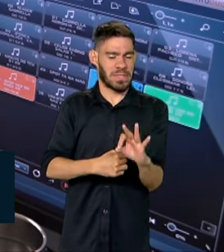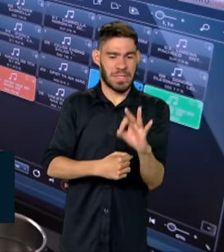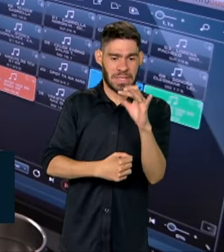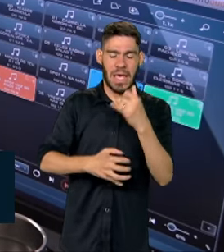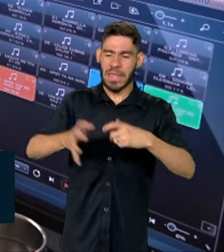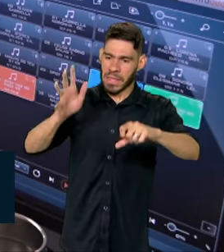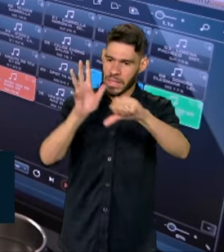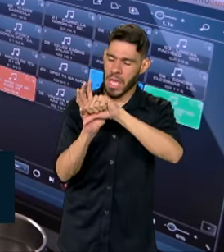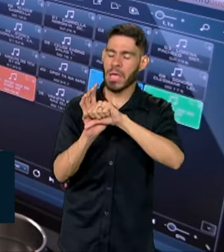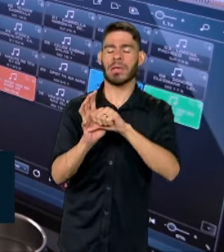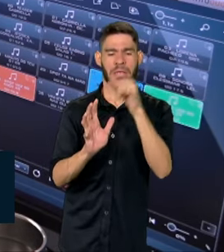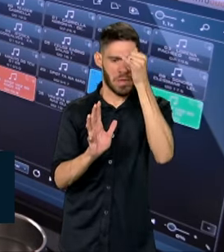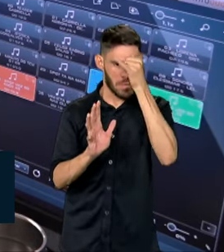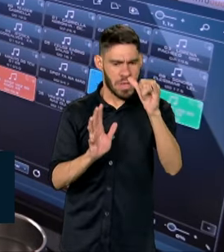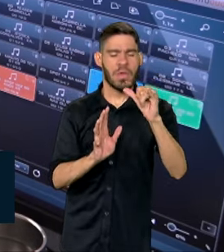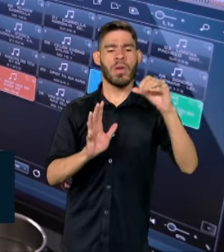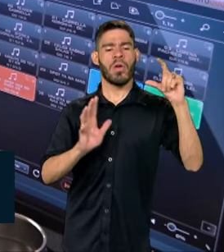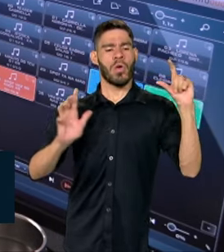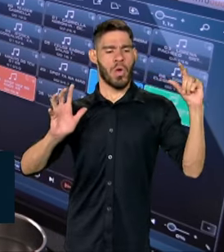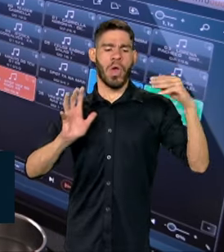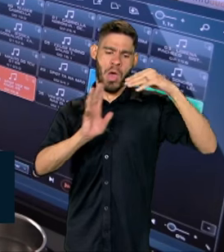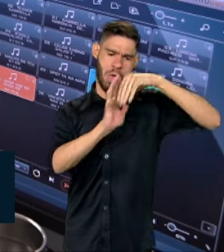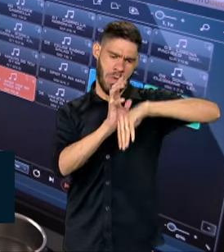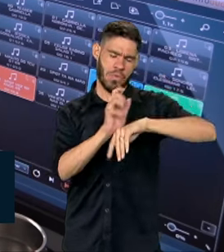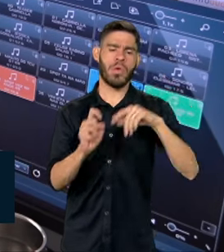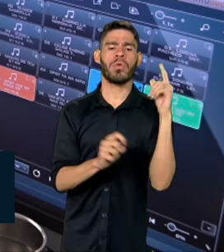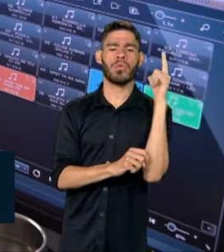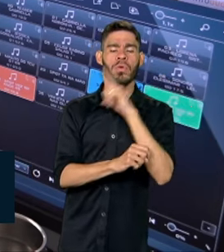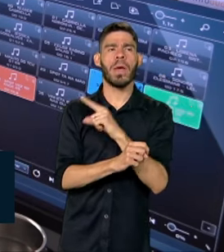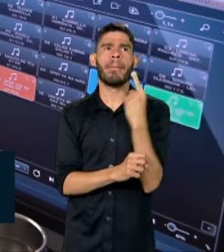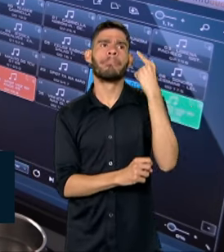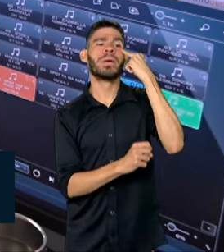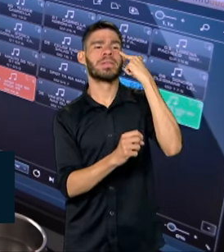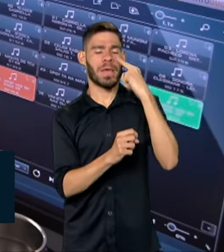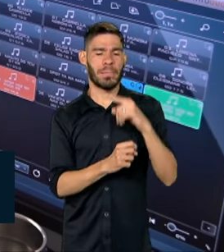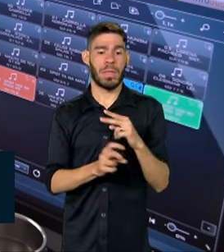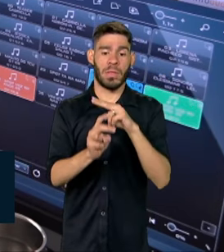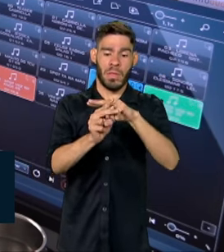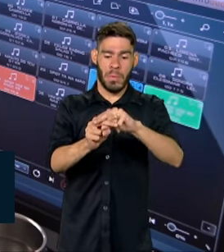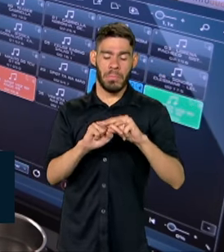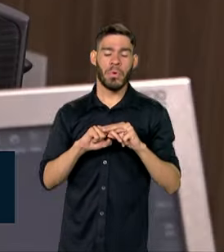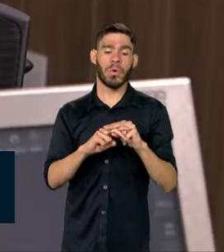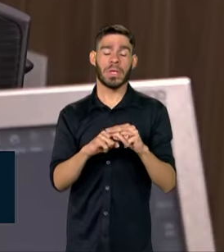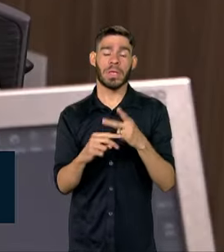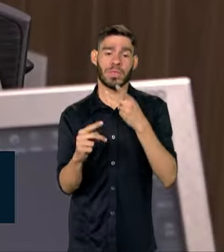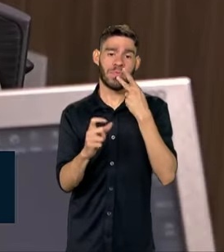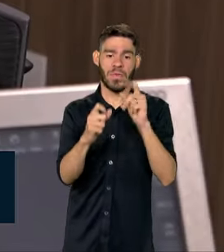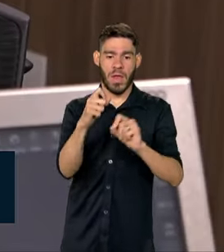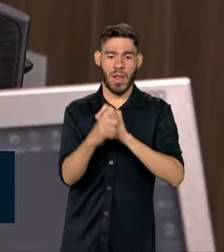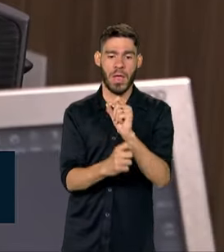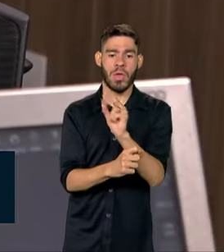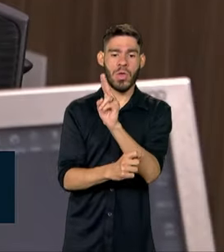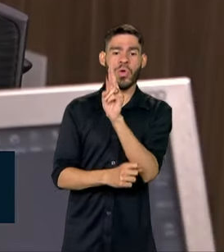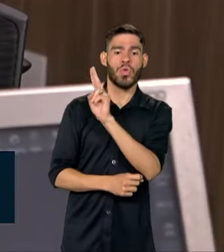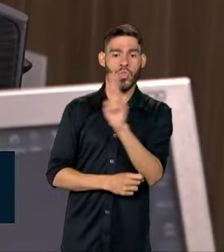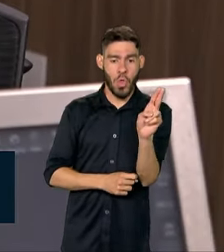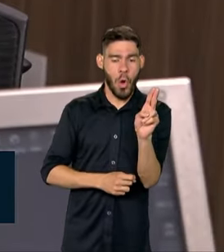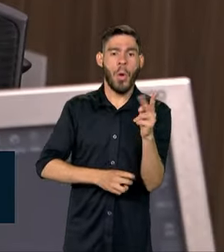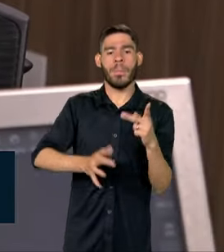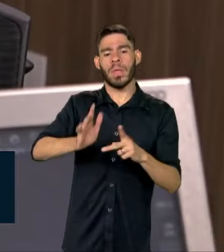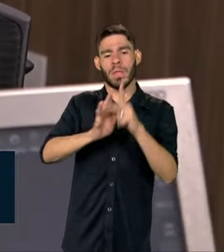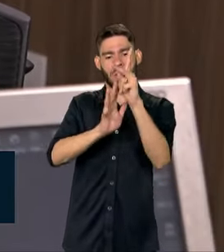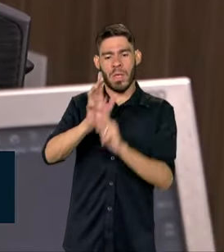vai reduzir o crime e vai evitá-lo. Essa é a perspectiva. E é por isso que a gente diz que o nome é Feminicídio